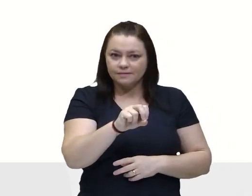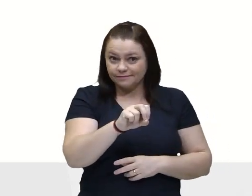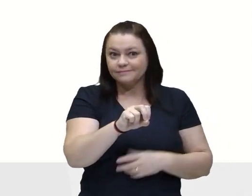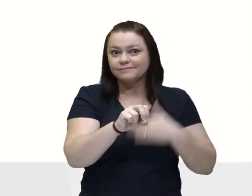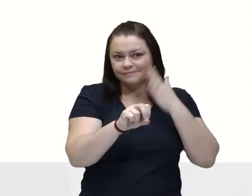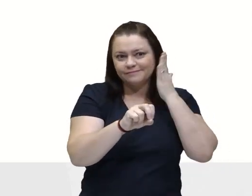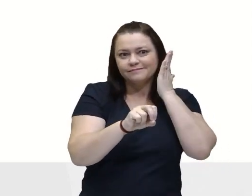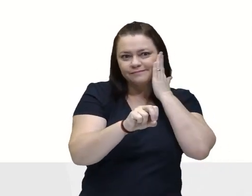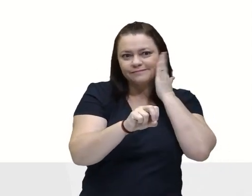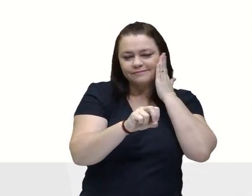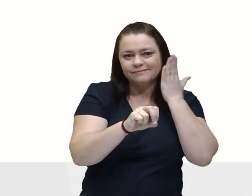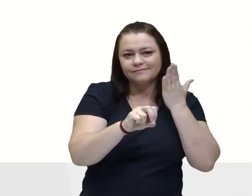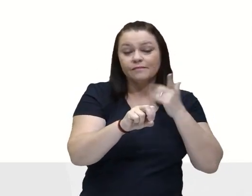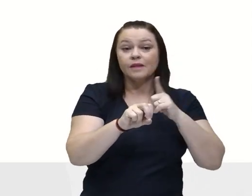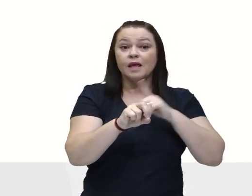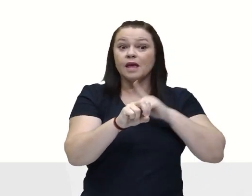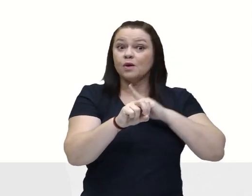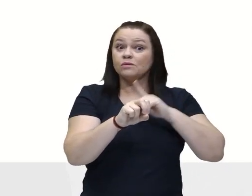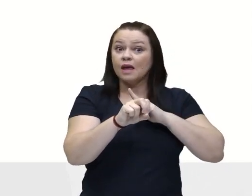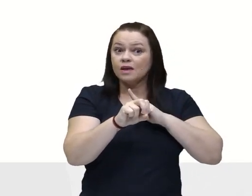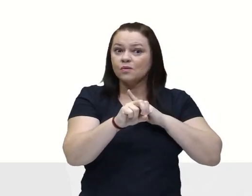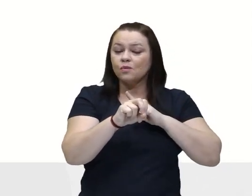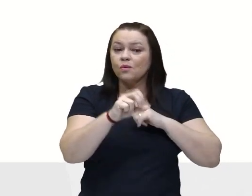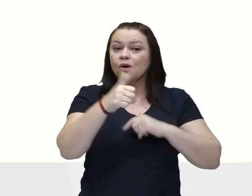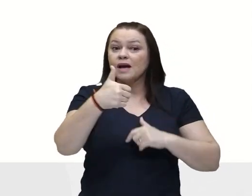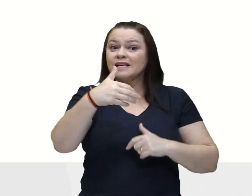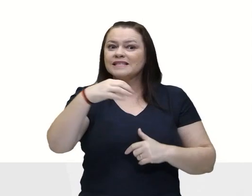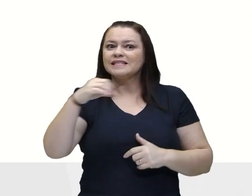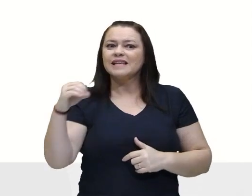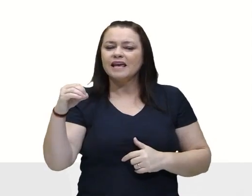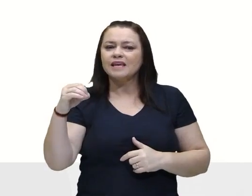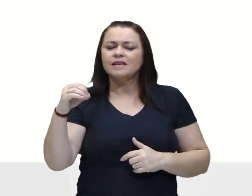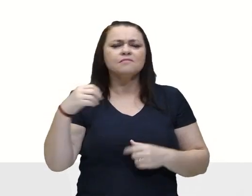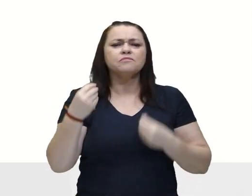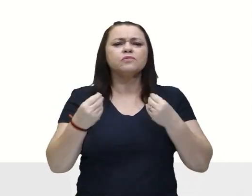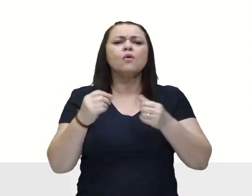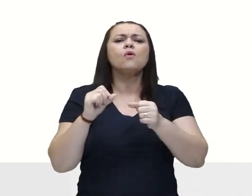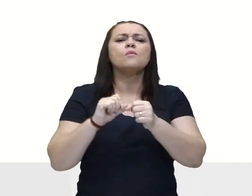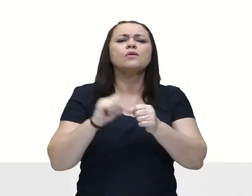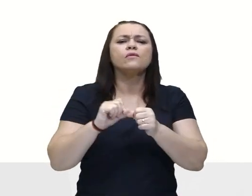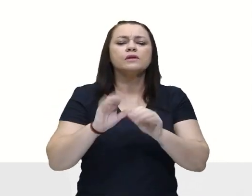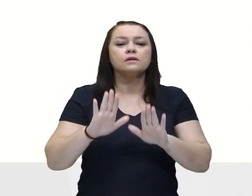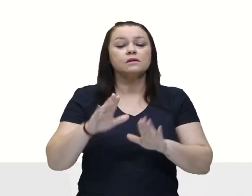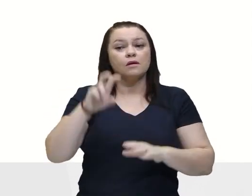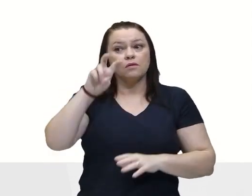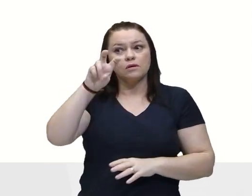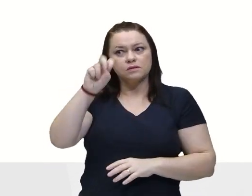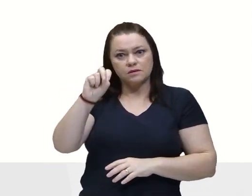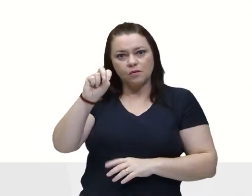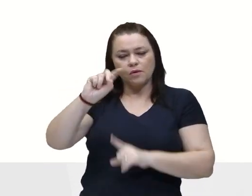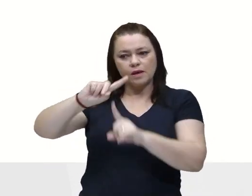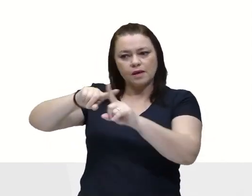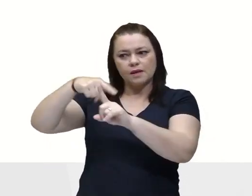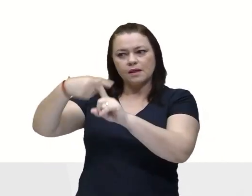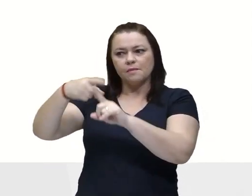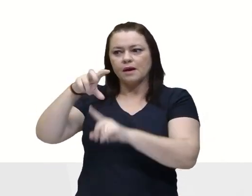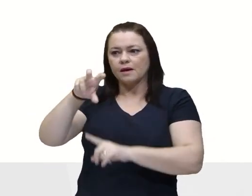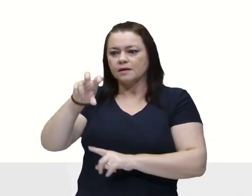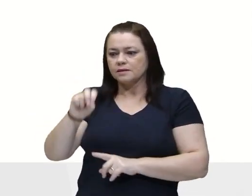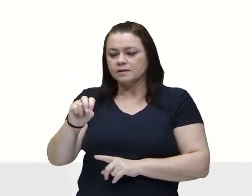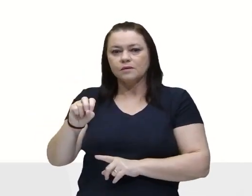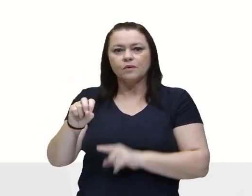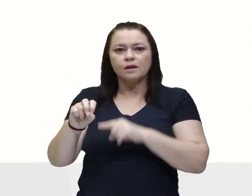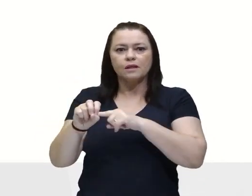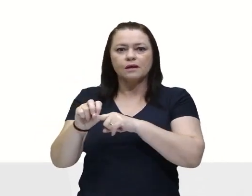E como eu tenho 100, o que eu posso fazer? Se eu tenho 50 mais 50, ou